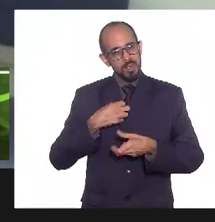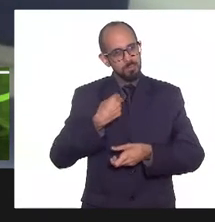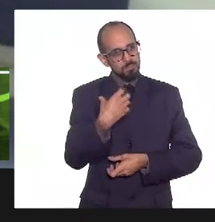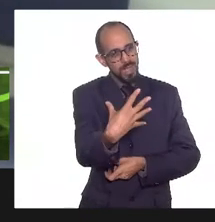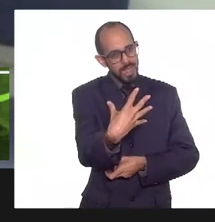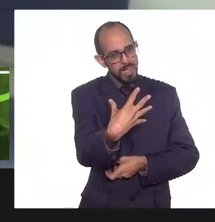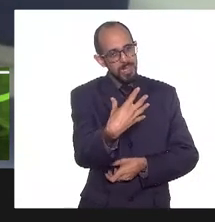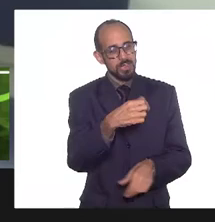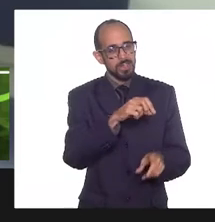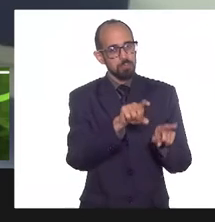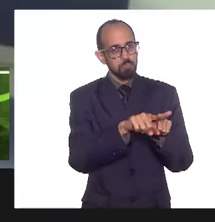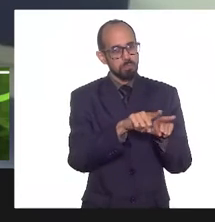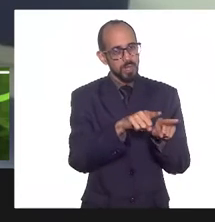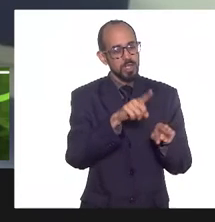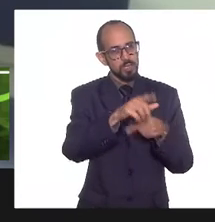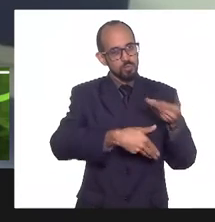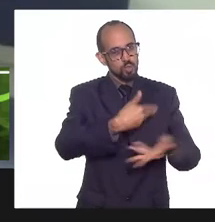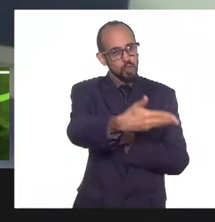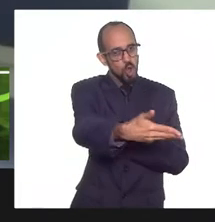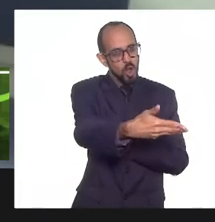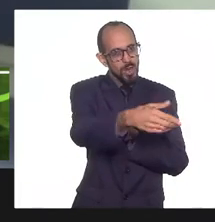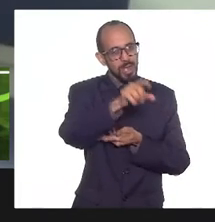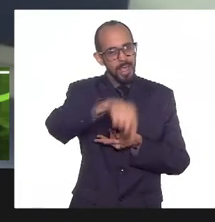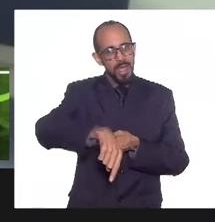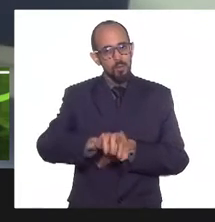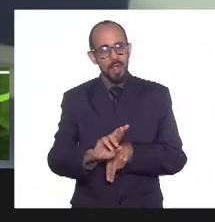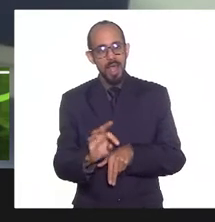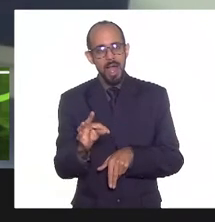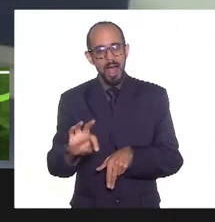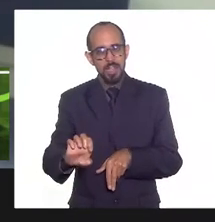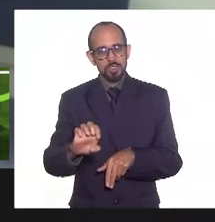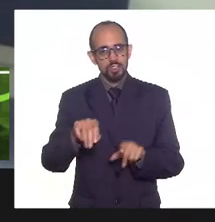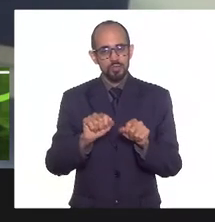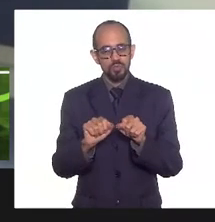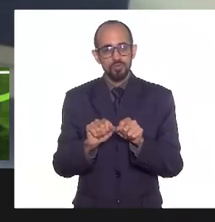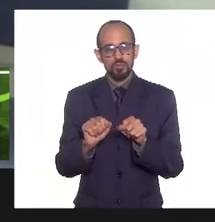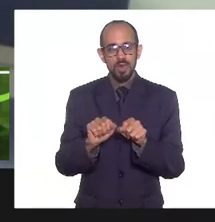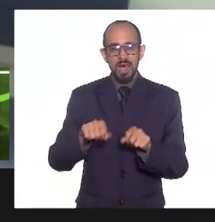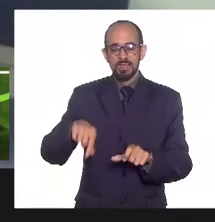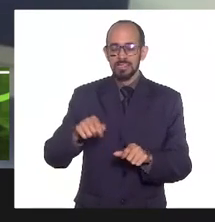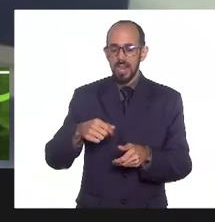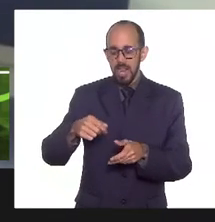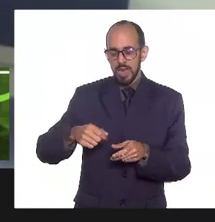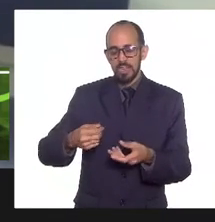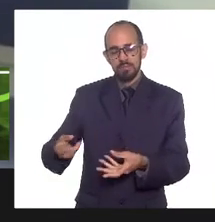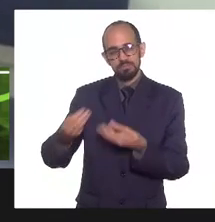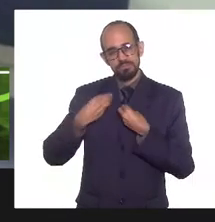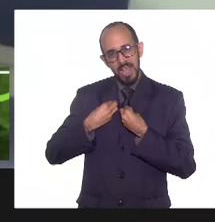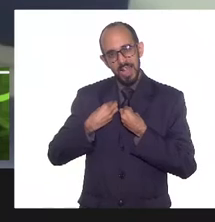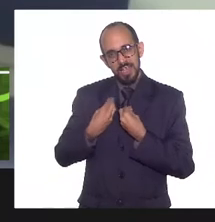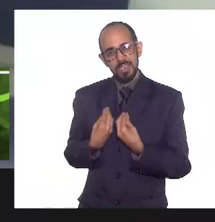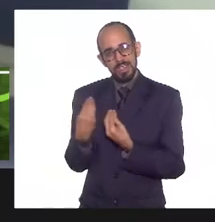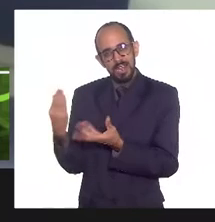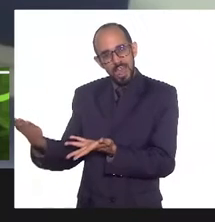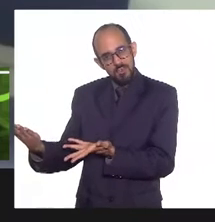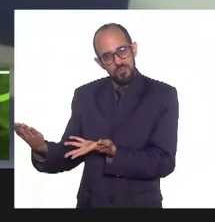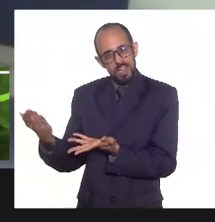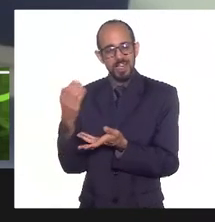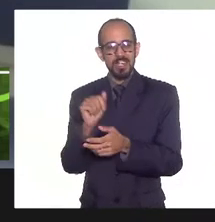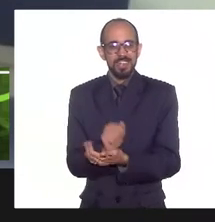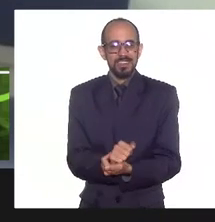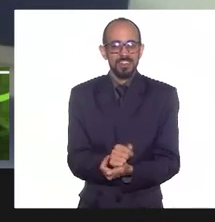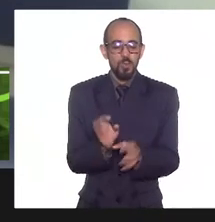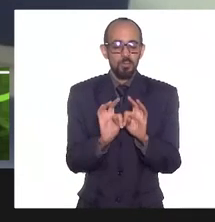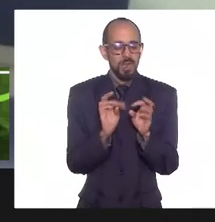importante e isso a arte faz muito bem né ela deixa e leva também então assim todos